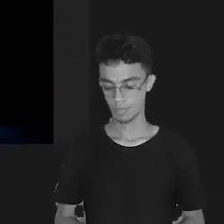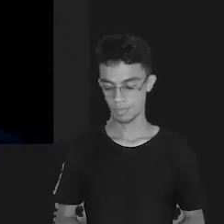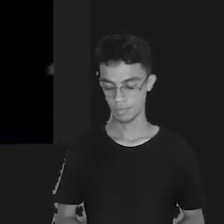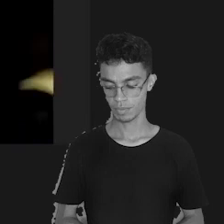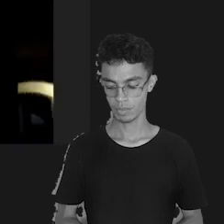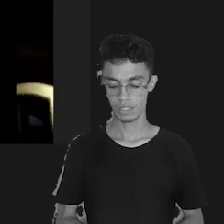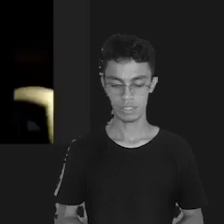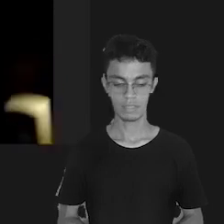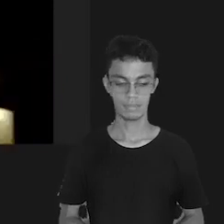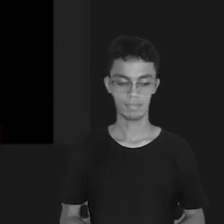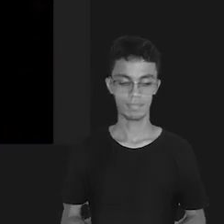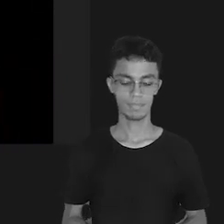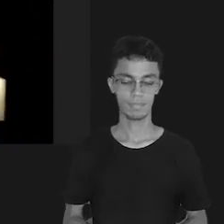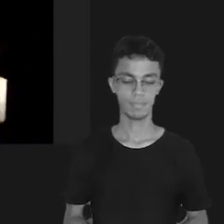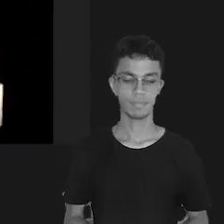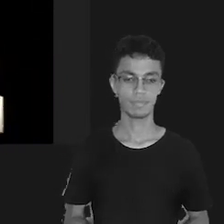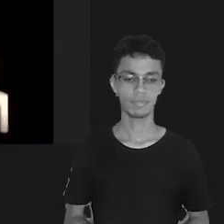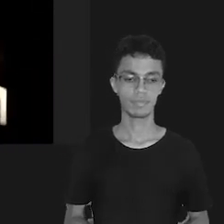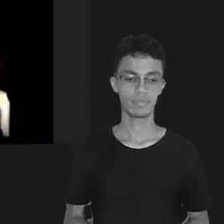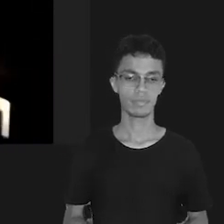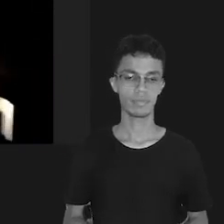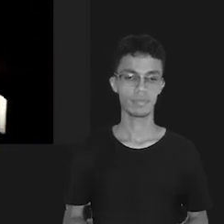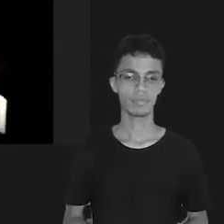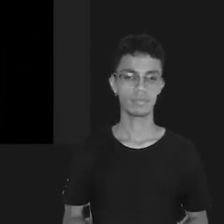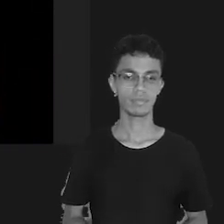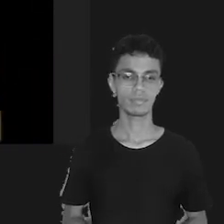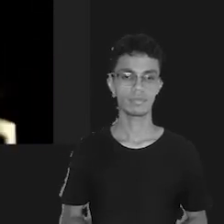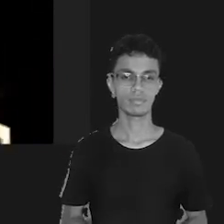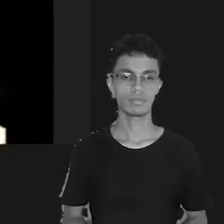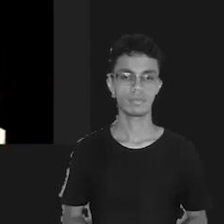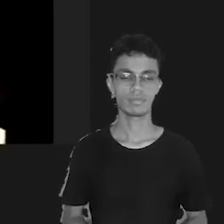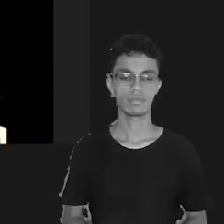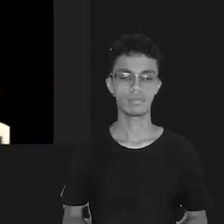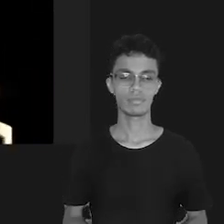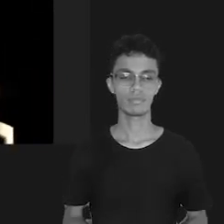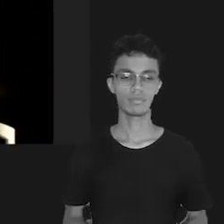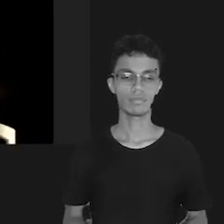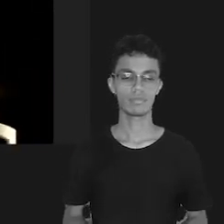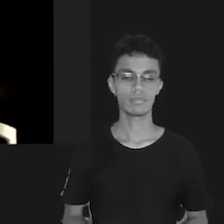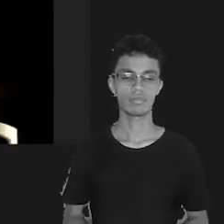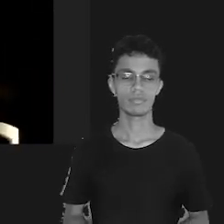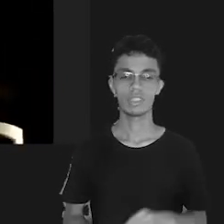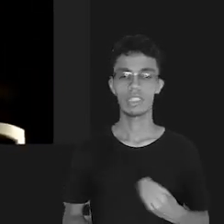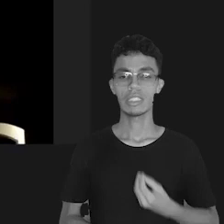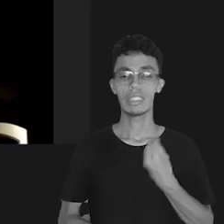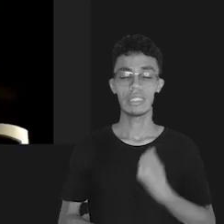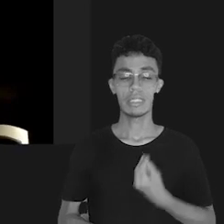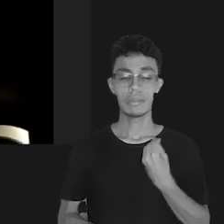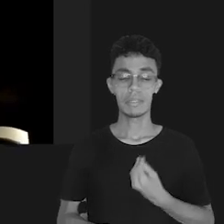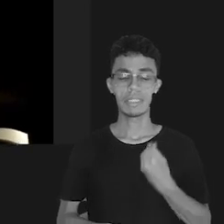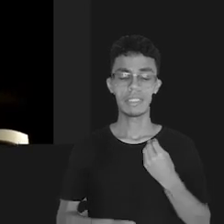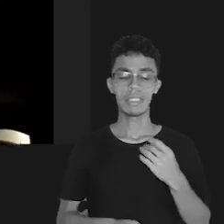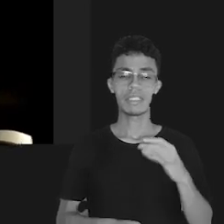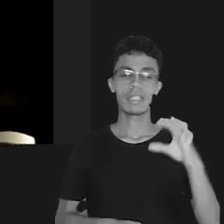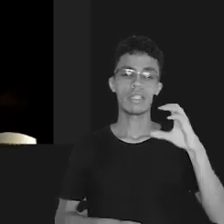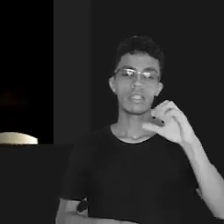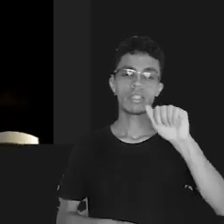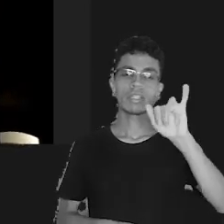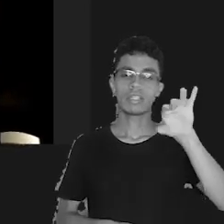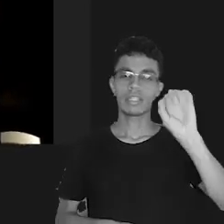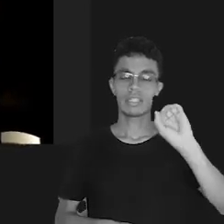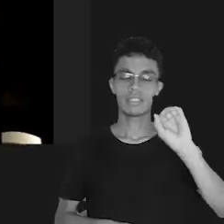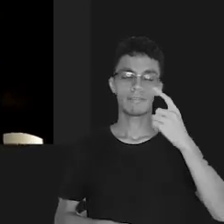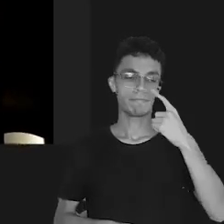Eu sempre perpassei um pouco. Eu tenho um grande trabalho de vida assim, com a obra do Caio Fernando Abreu, né, que era um